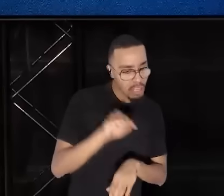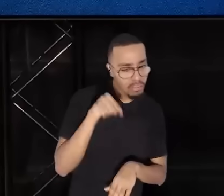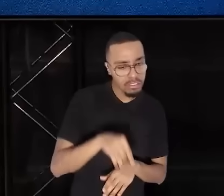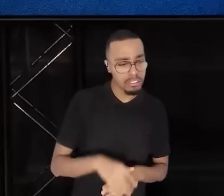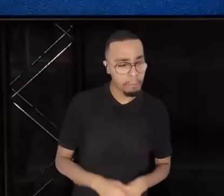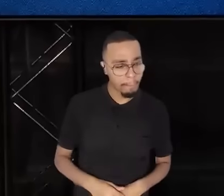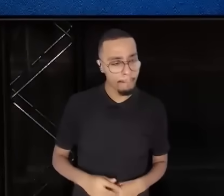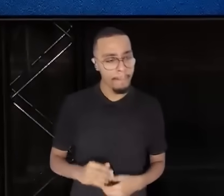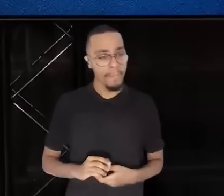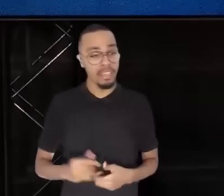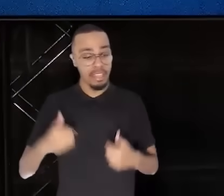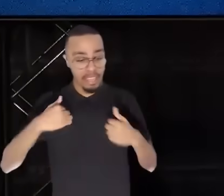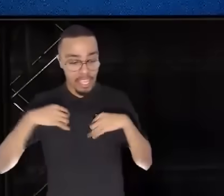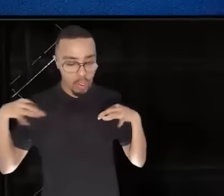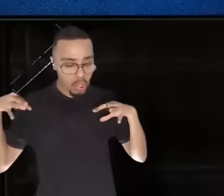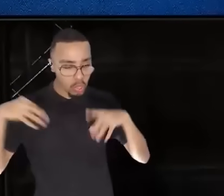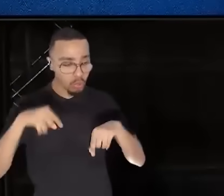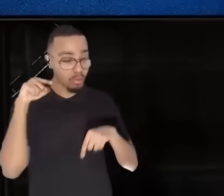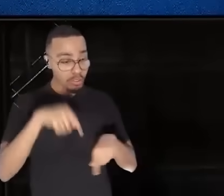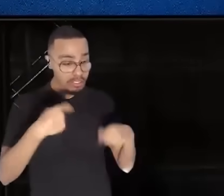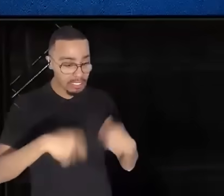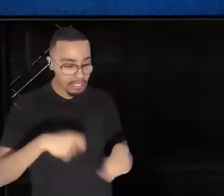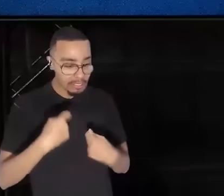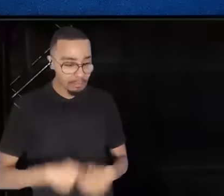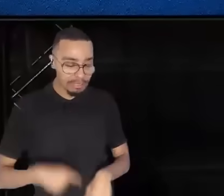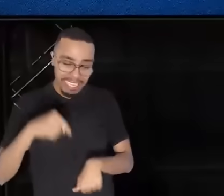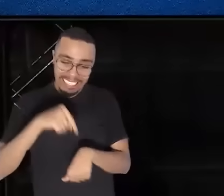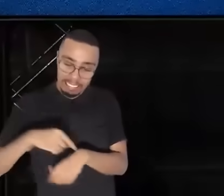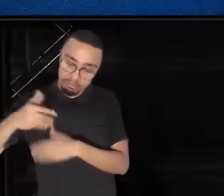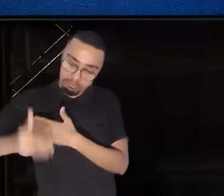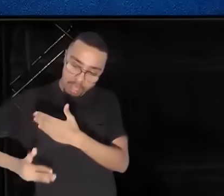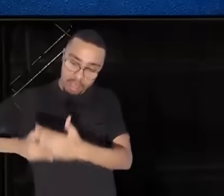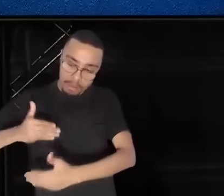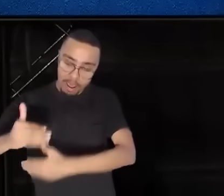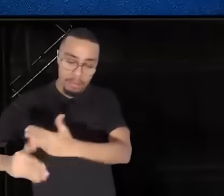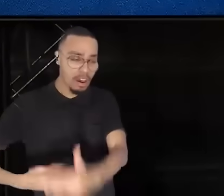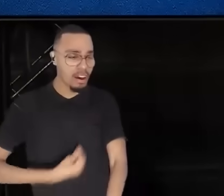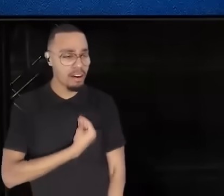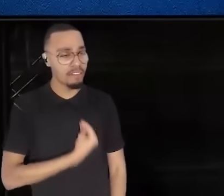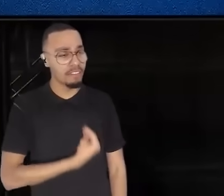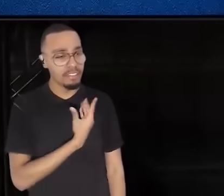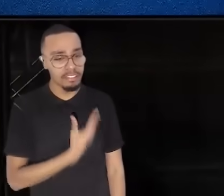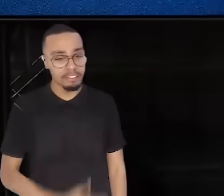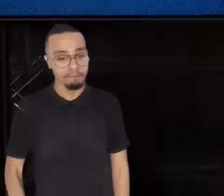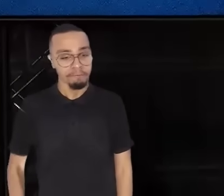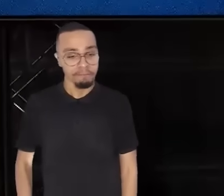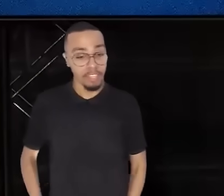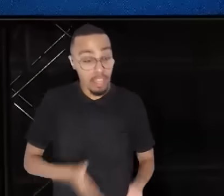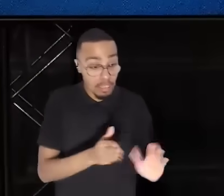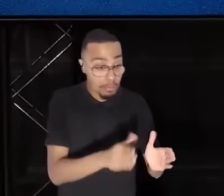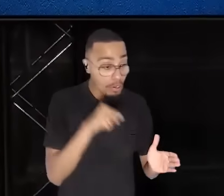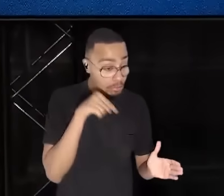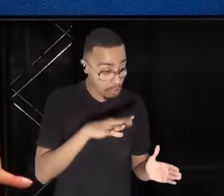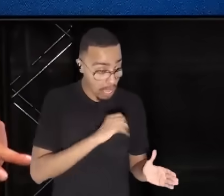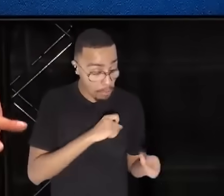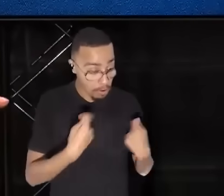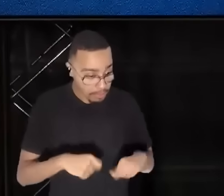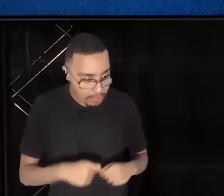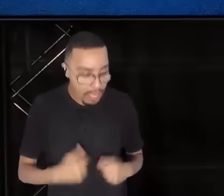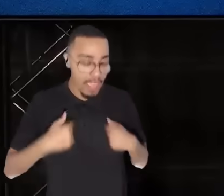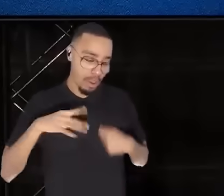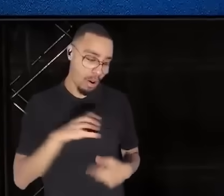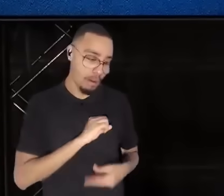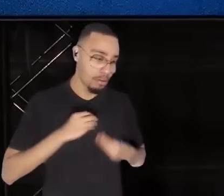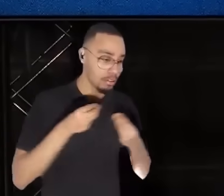serei exatamente tudo o que você precisar em cada etapa da sua vida. Nessa etapa você precisa de amor, eu serei o seu